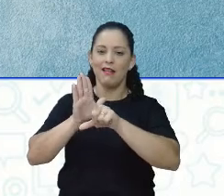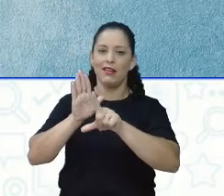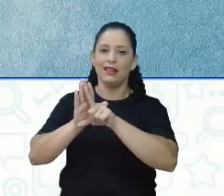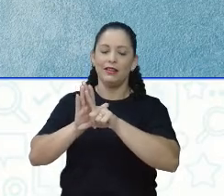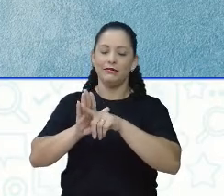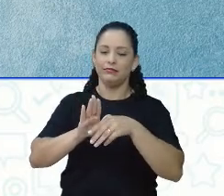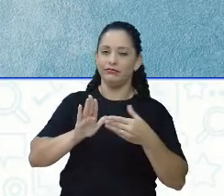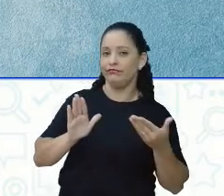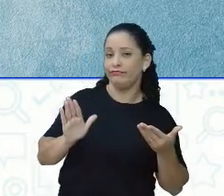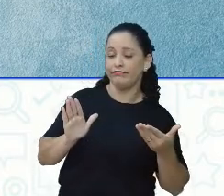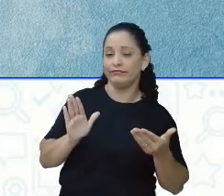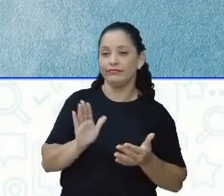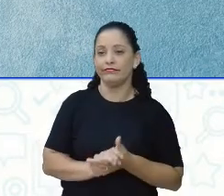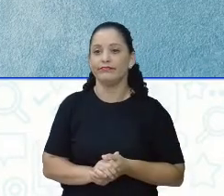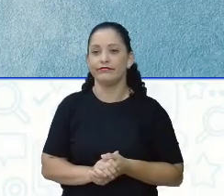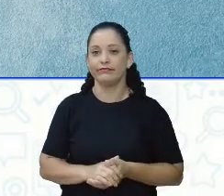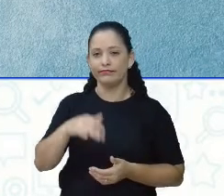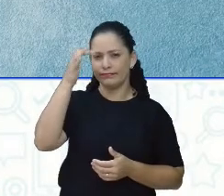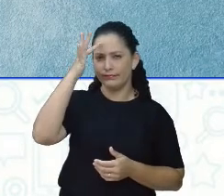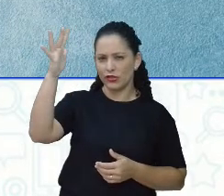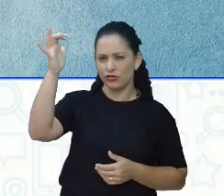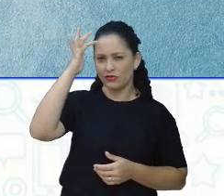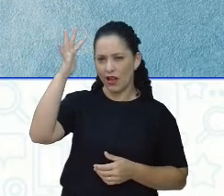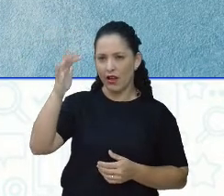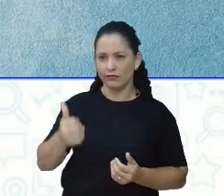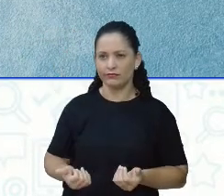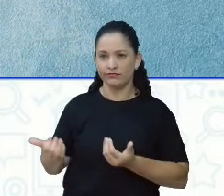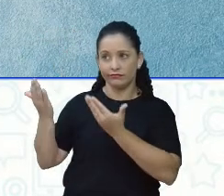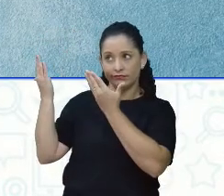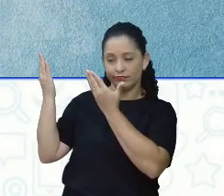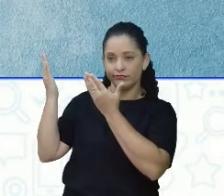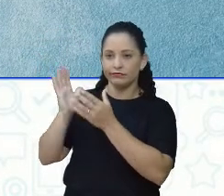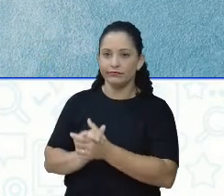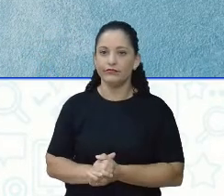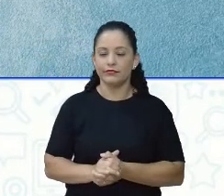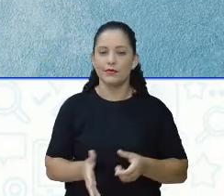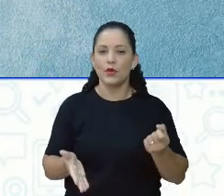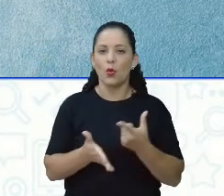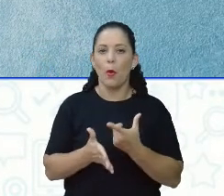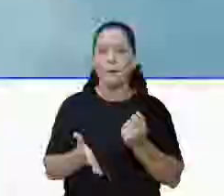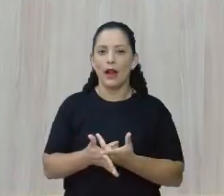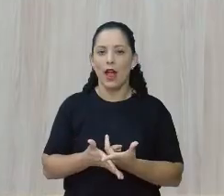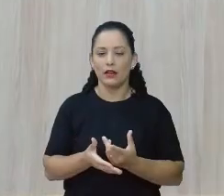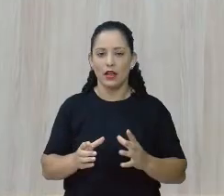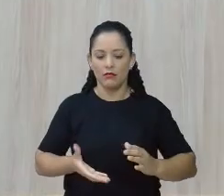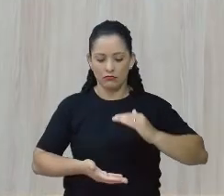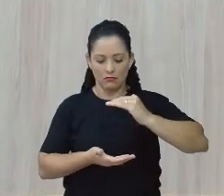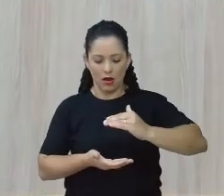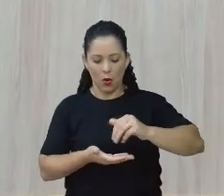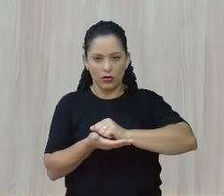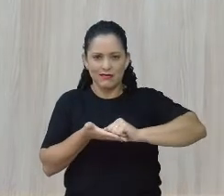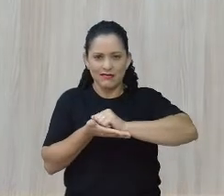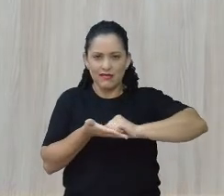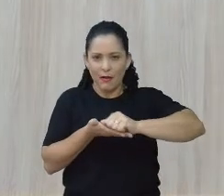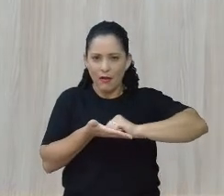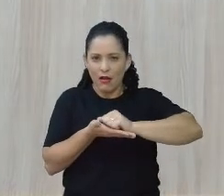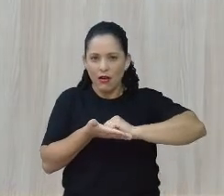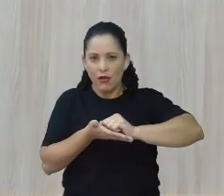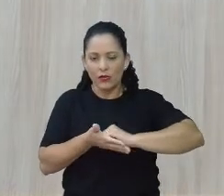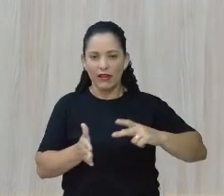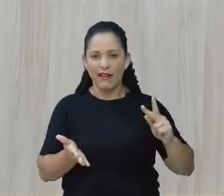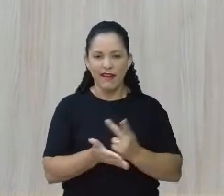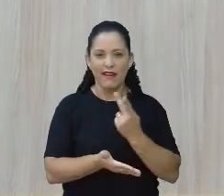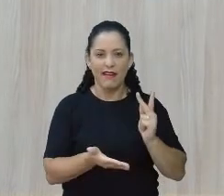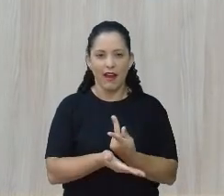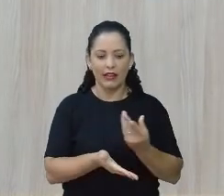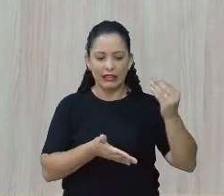ver? Pronto, imagine que eu trouxe um storytelling para vocês. Imagine que você comprou um novo sabão em pó. E por um erro do fabricante, o